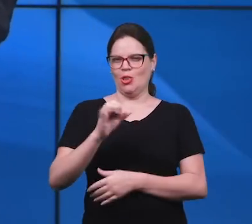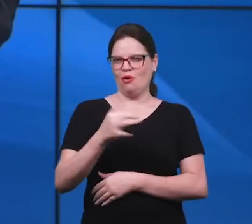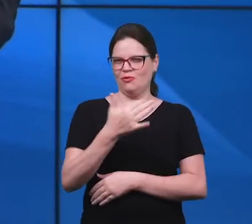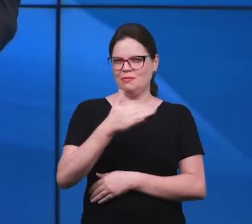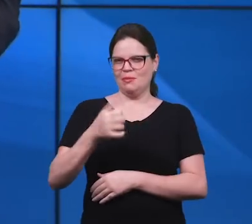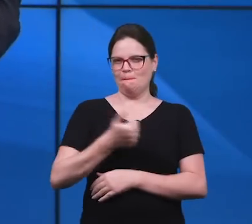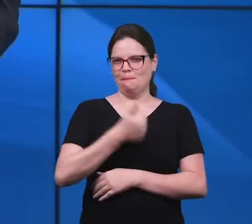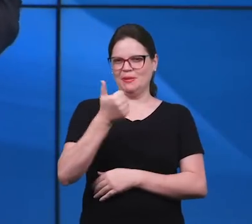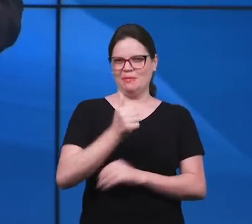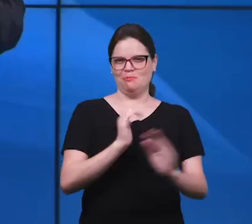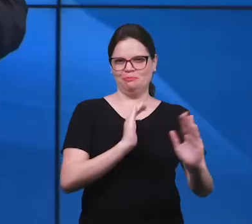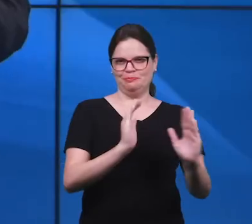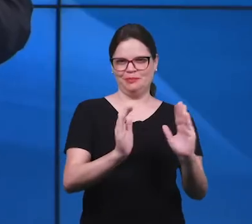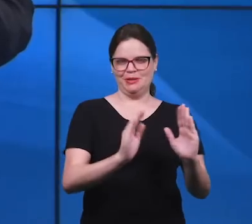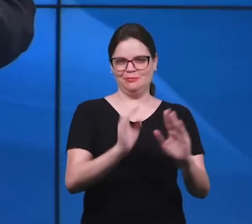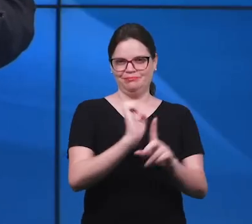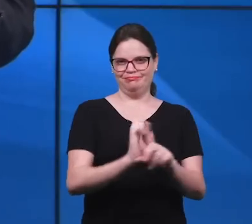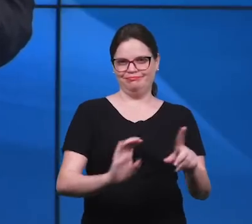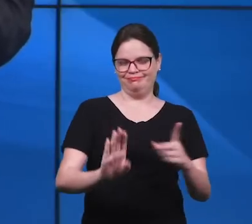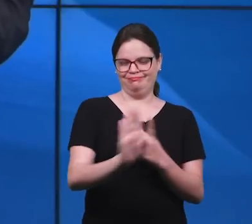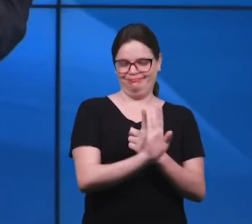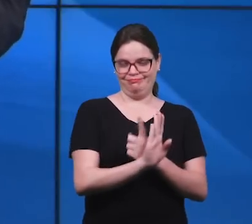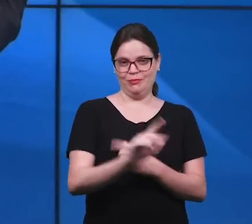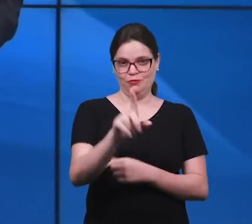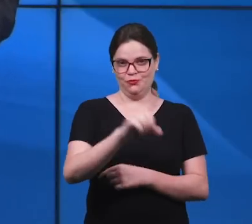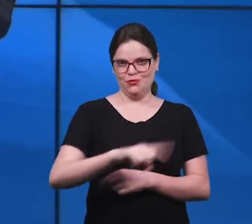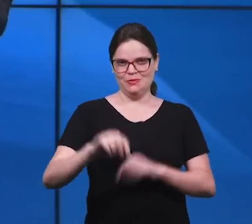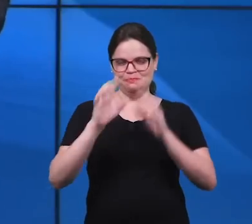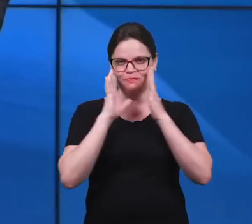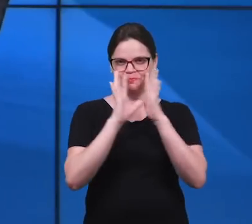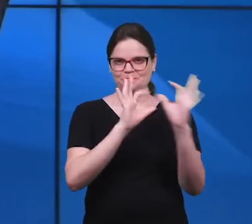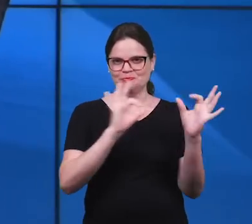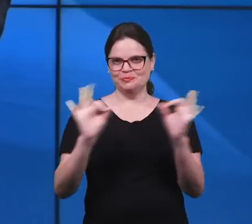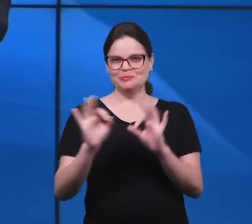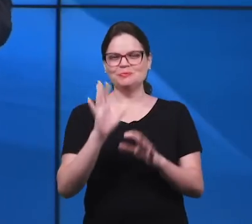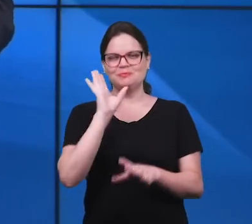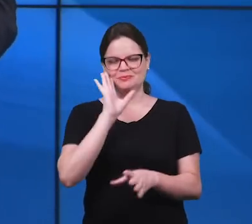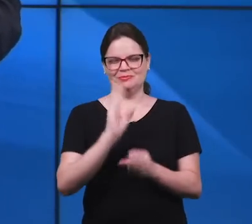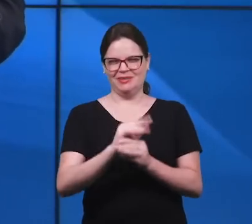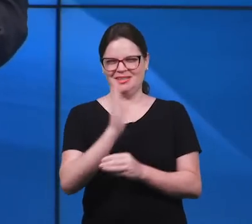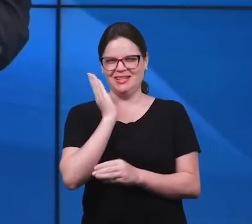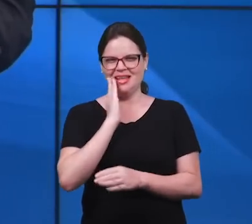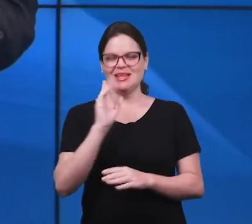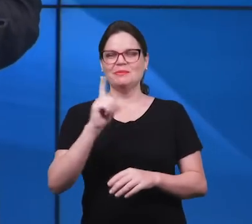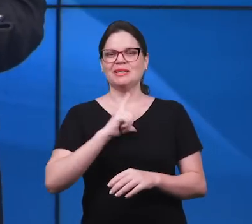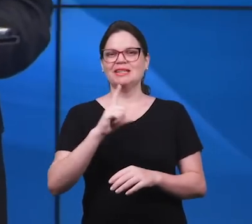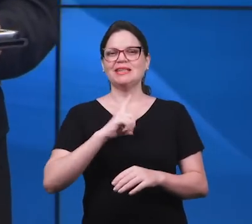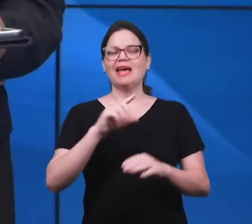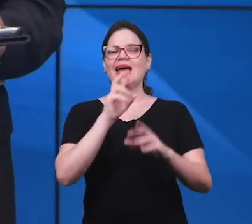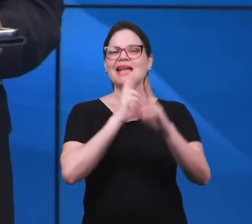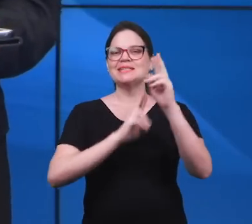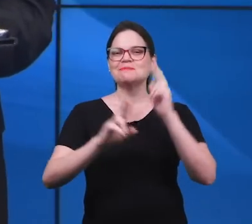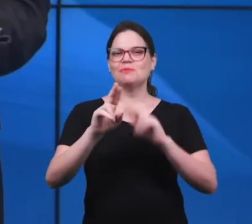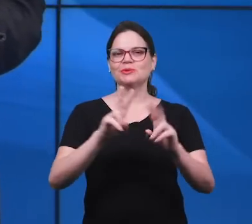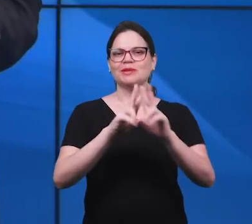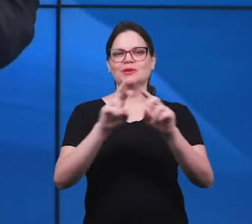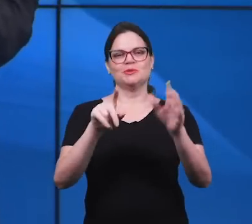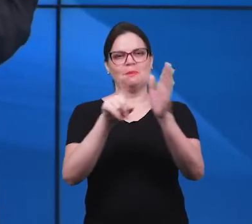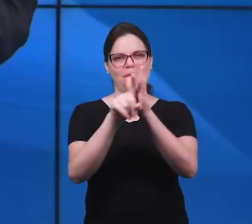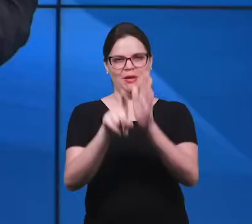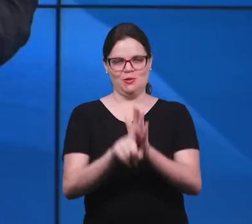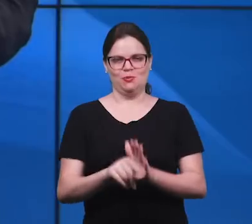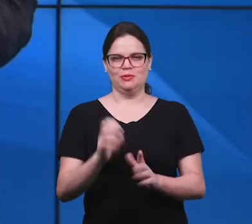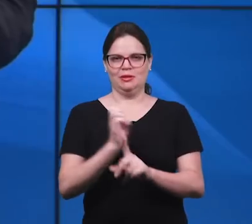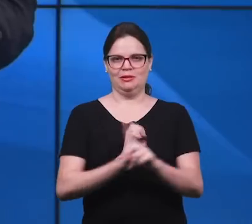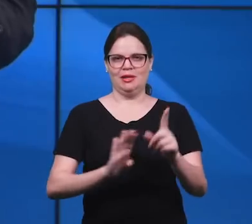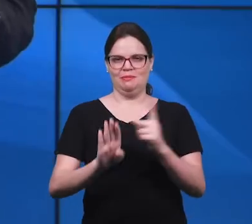Dominical que nós sempre trazemos para os irmãos algumas informações relacionadas ao assunto da Escola Bíblica que nós teremos